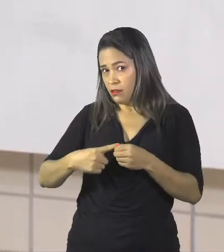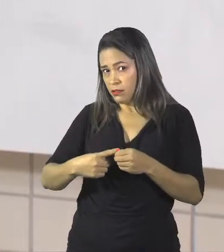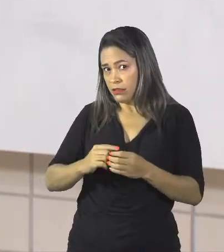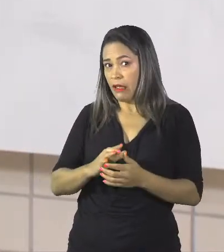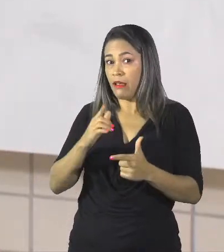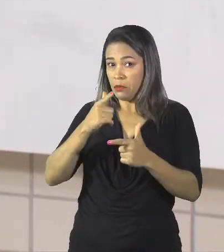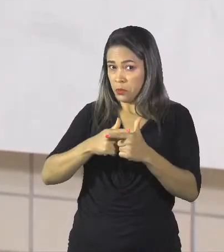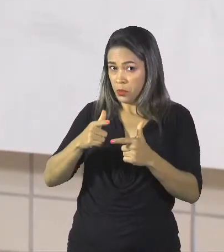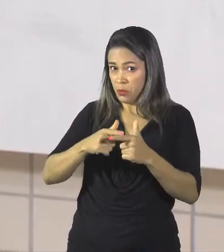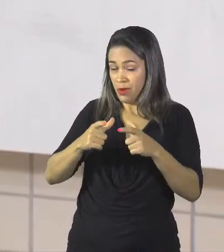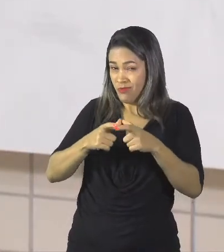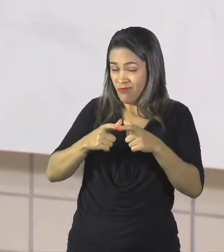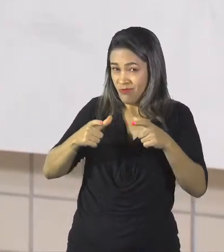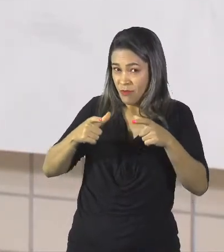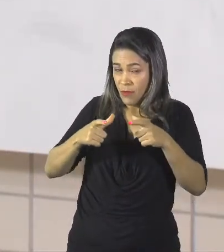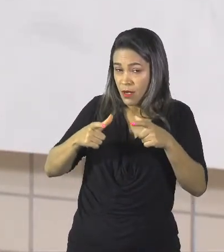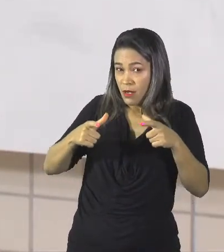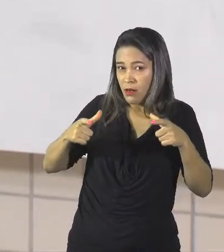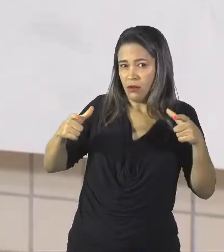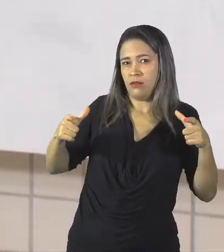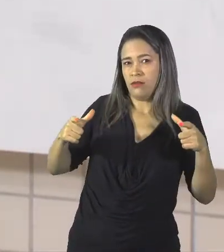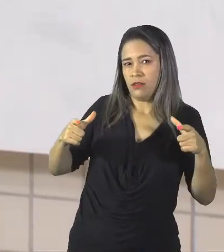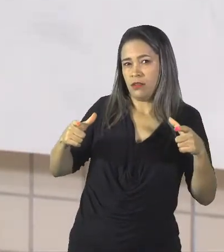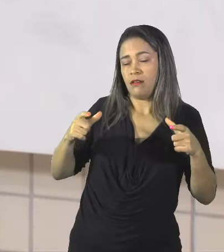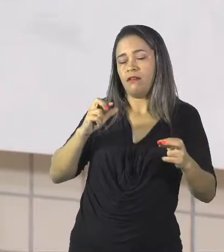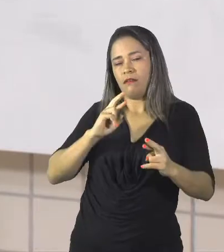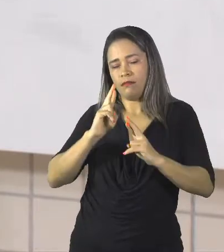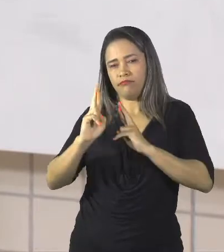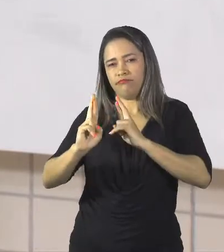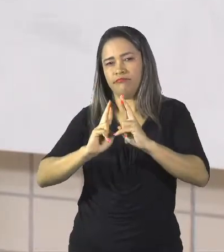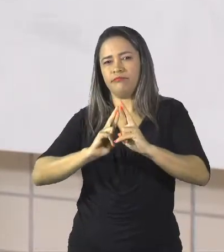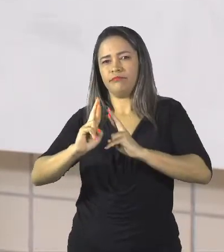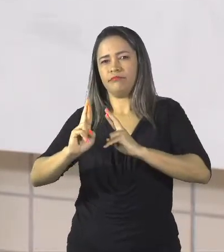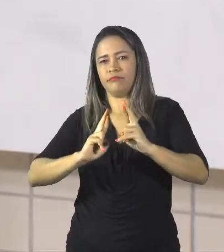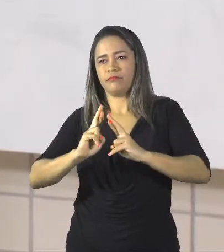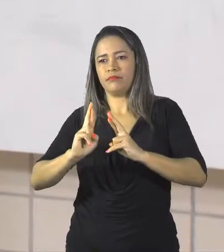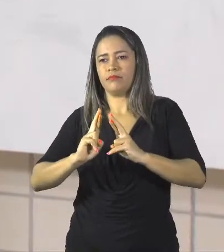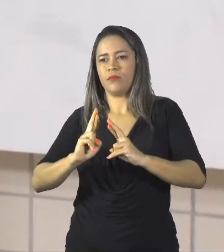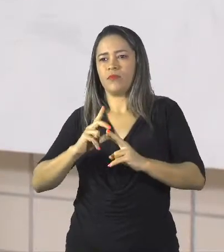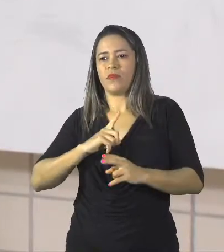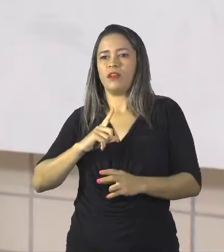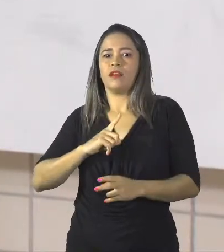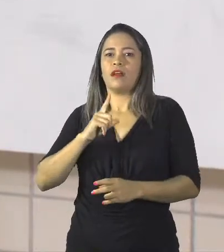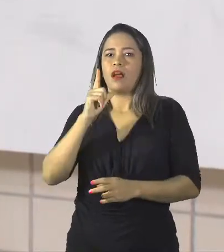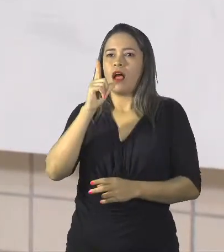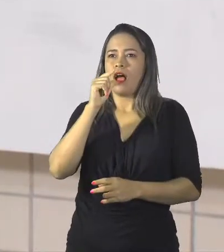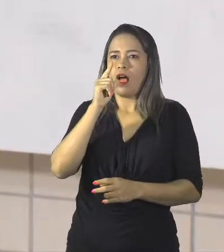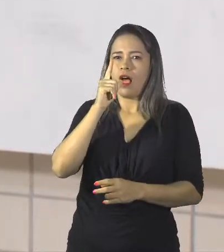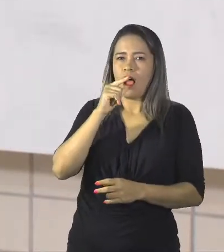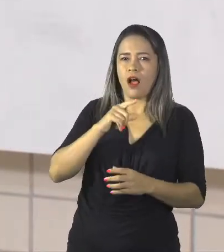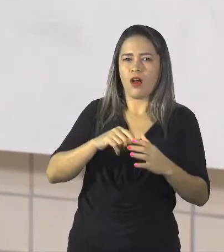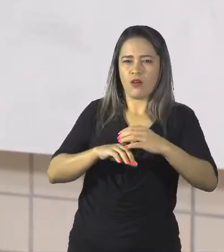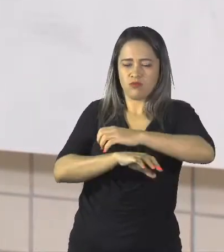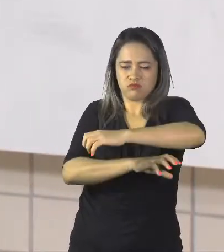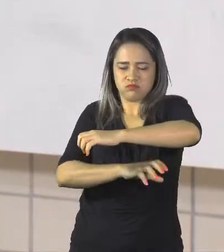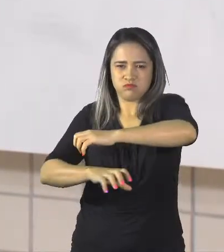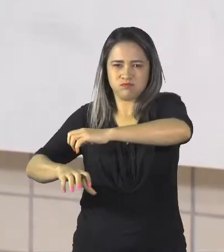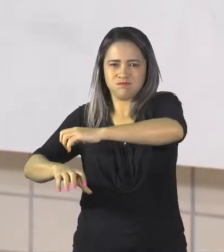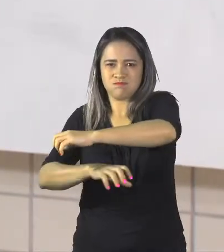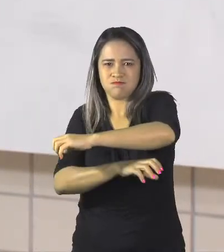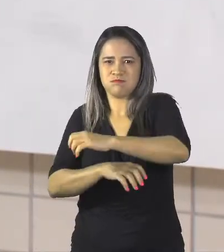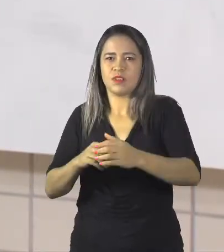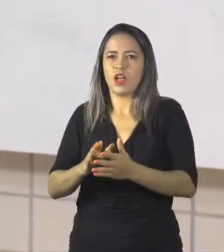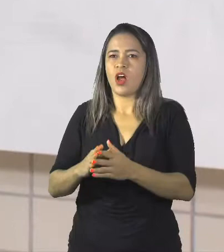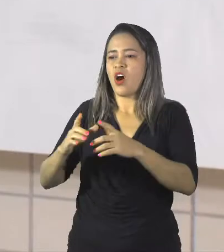problemas, na maioria das vezes, estão relacionados ao tratamento de esgoto, ao destino adequado